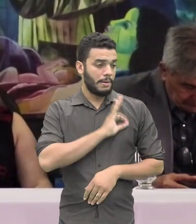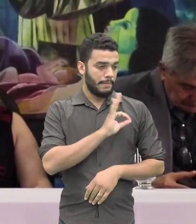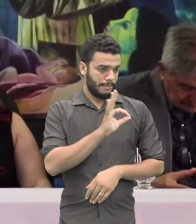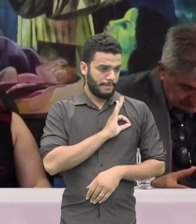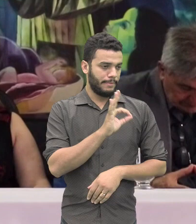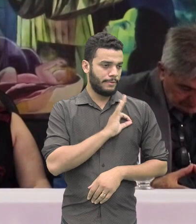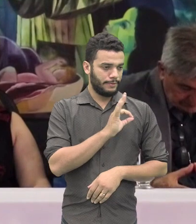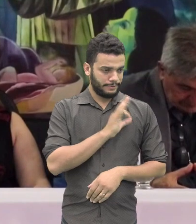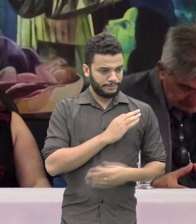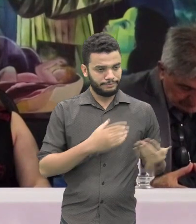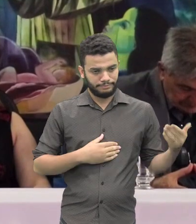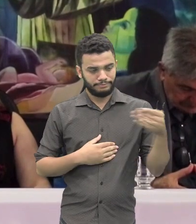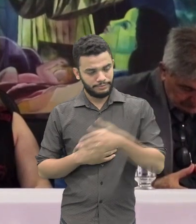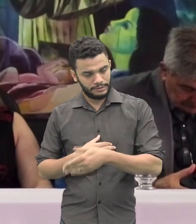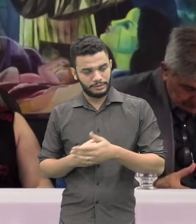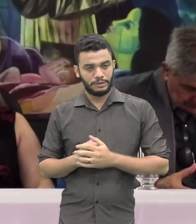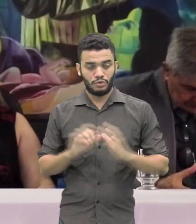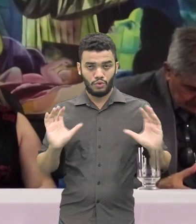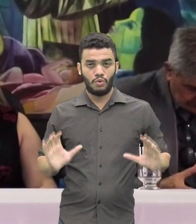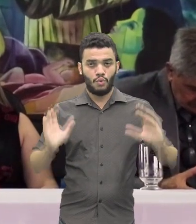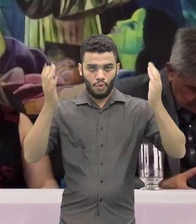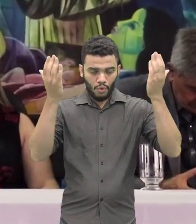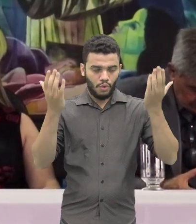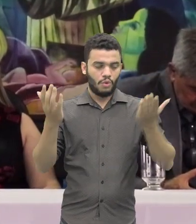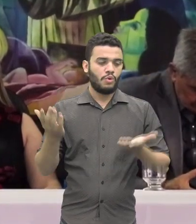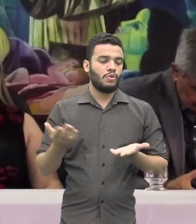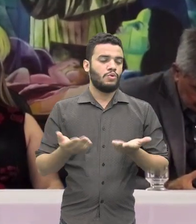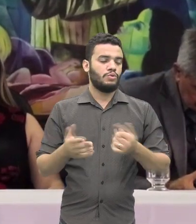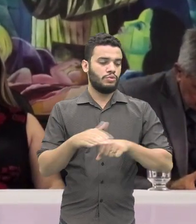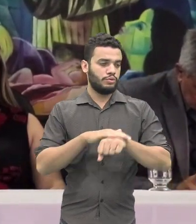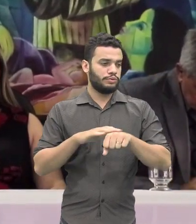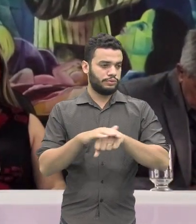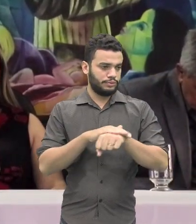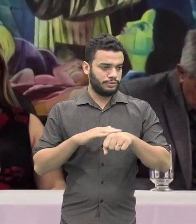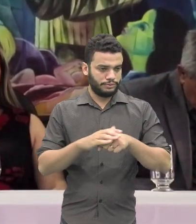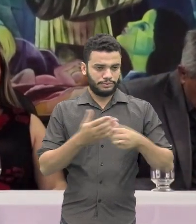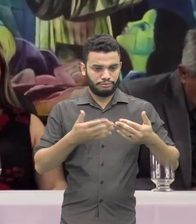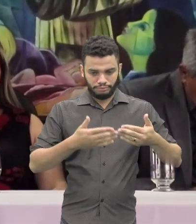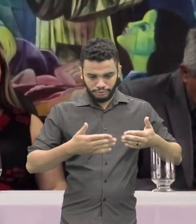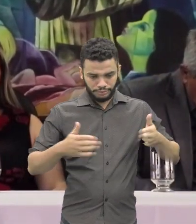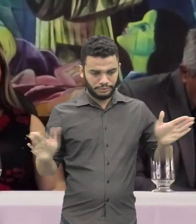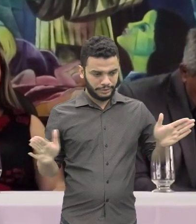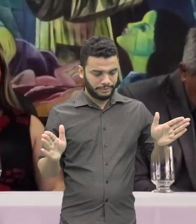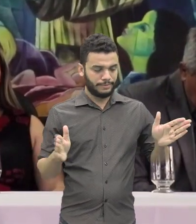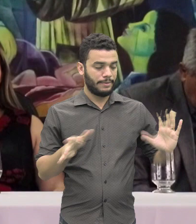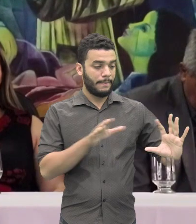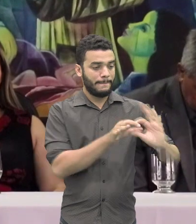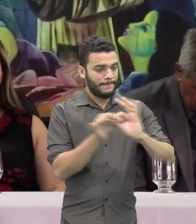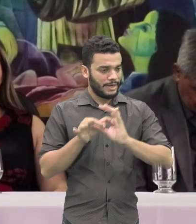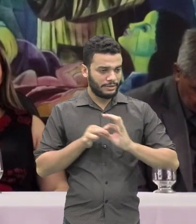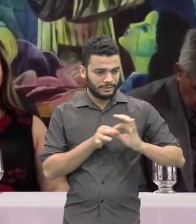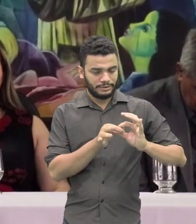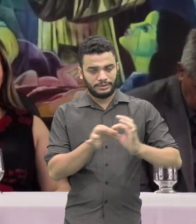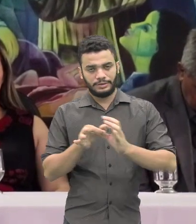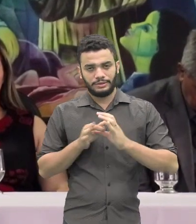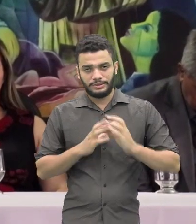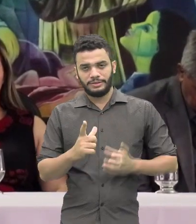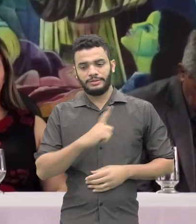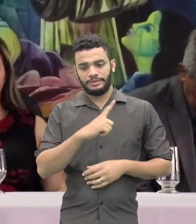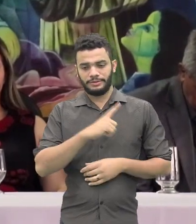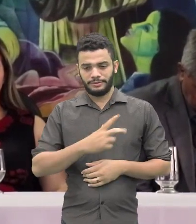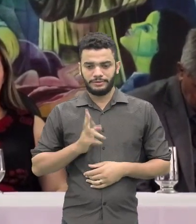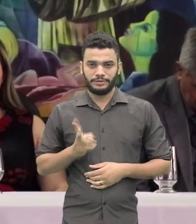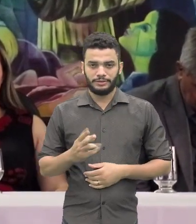cumprimentados e bom evento e vamos estar sempre aí de portas abertas para para andarmos juntos aí em prol das nossas crianças e